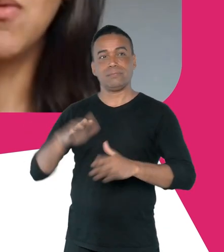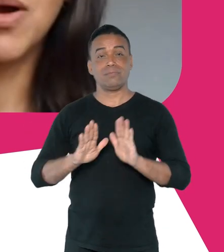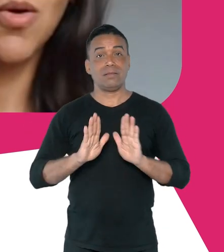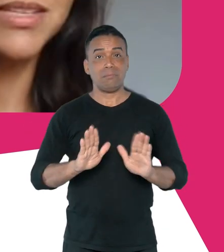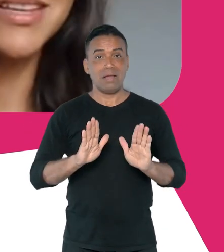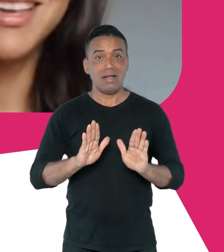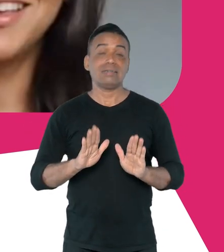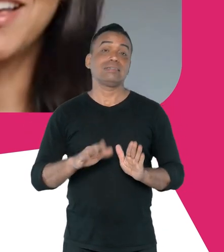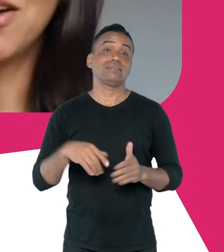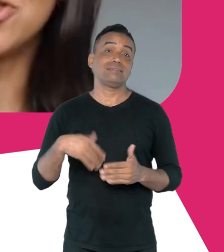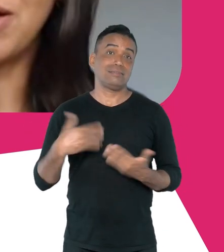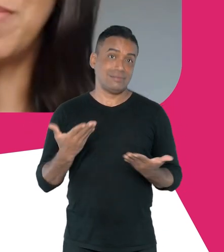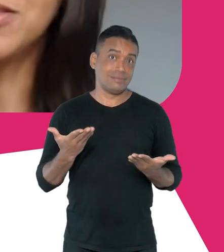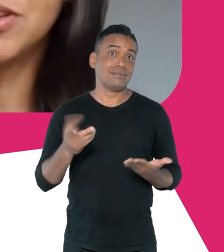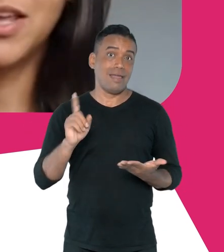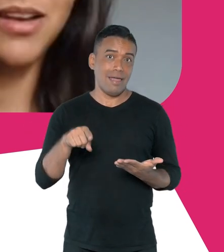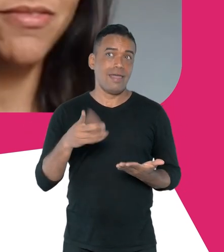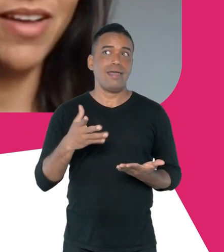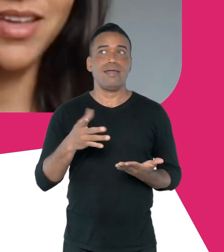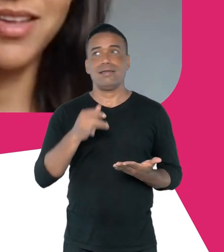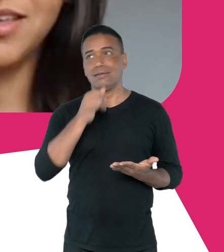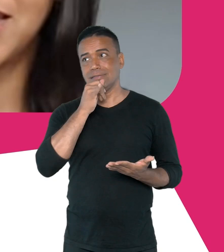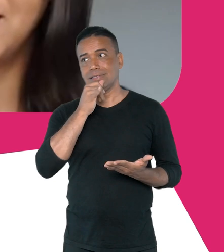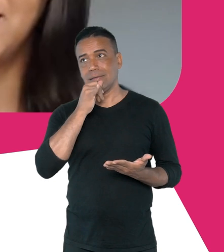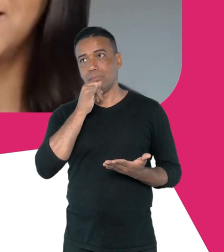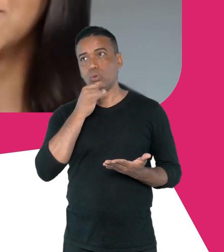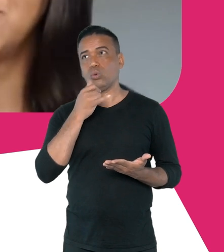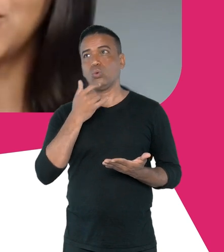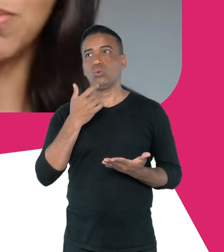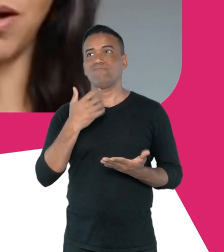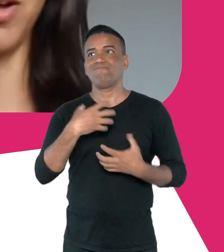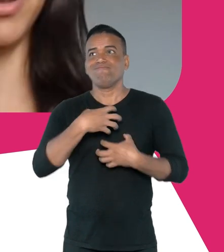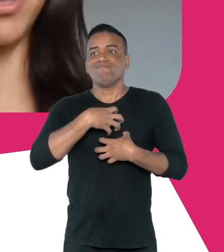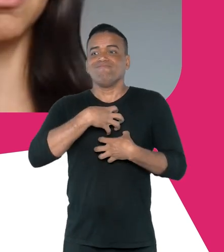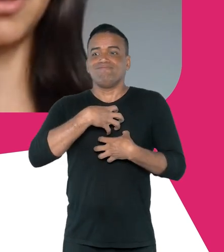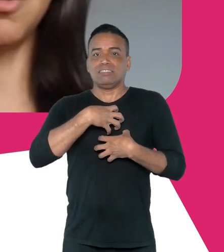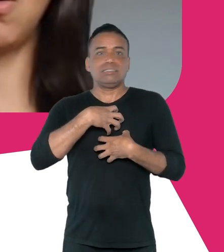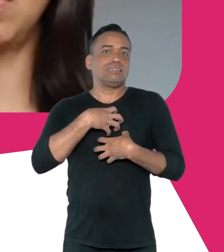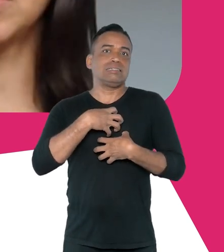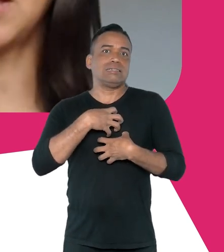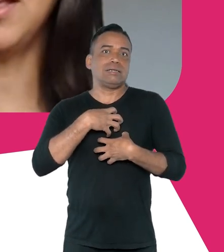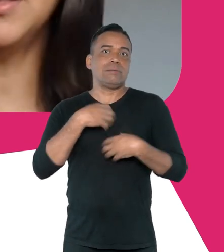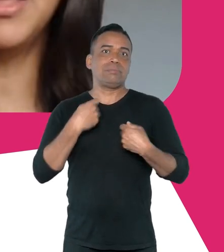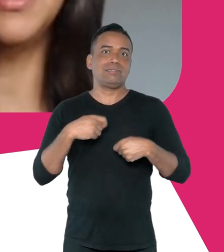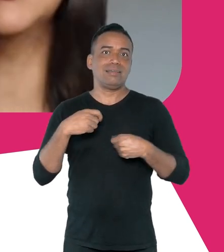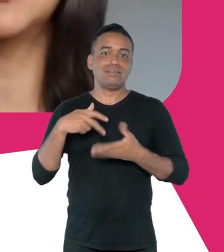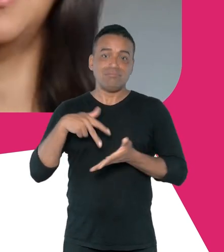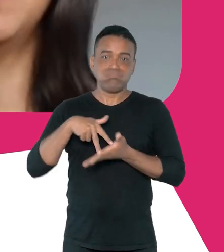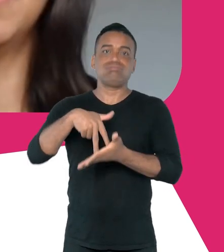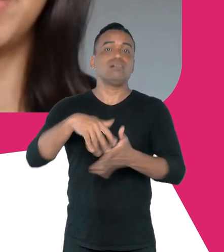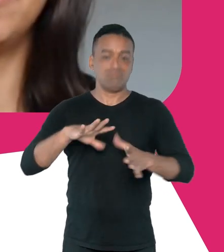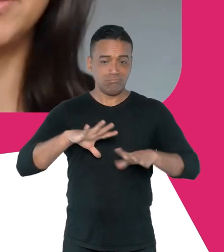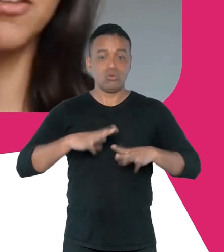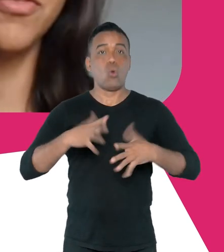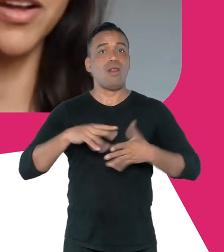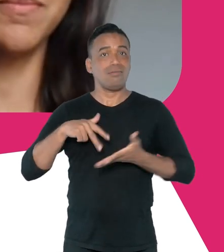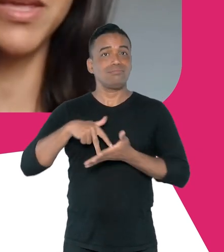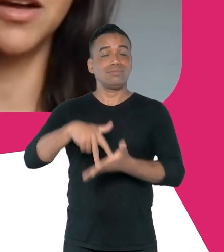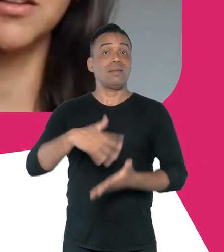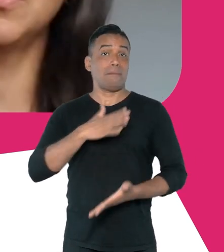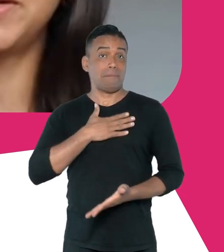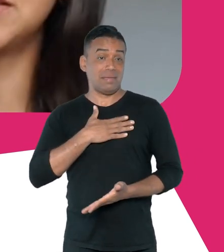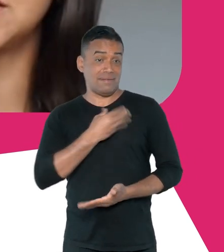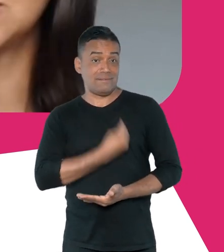Mas é uma coisa que é um chamado que ele vem e que chega uma hora que não tem como sair dele, sabe? A minha vida ela